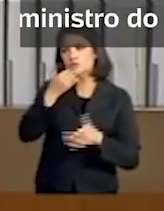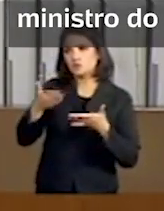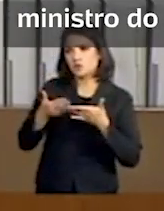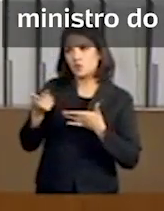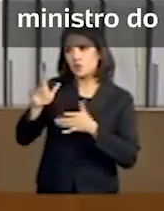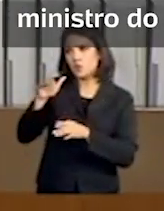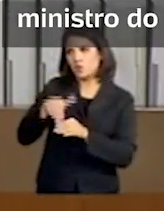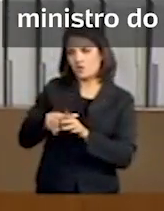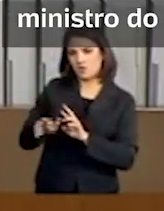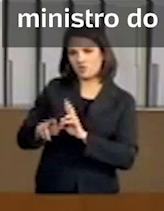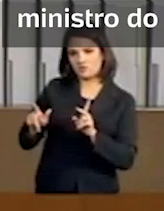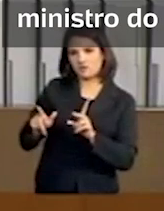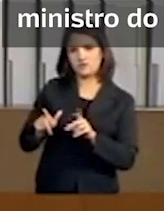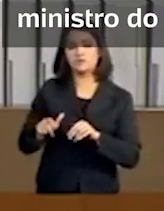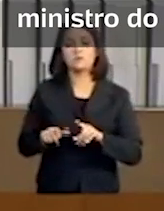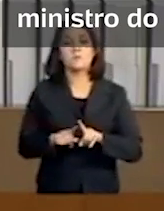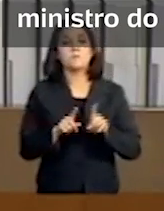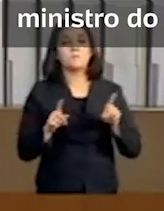sentido contrário,